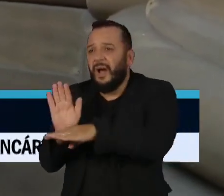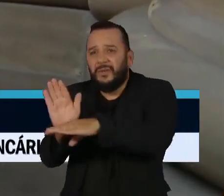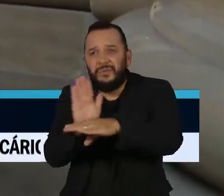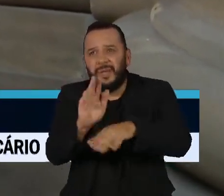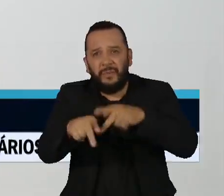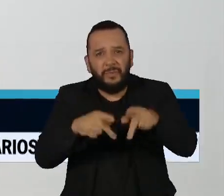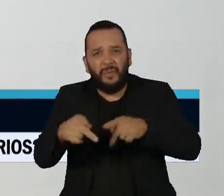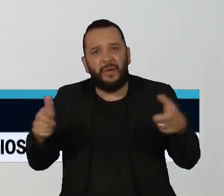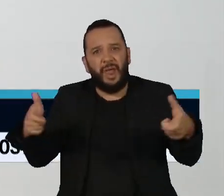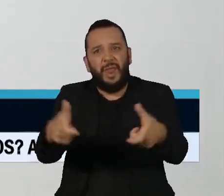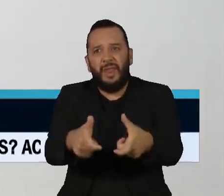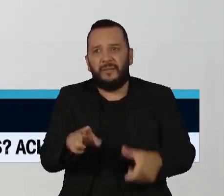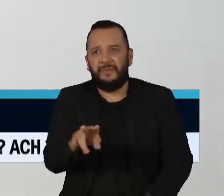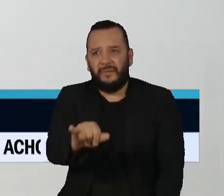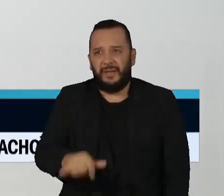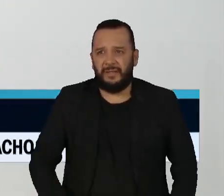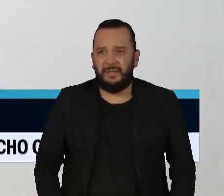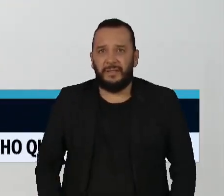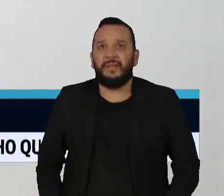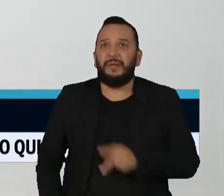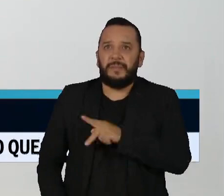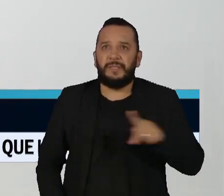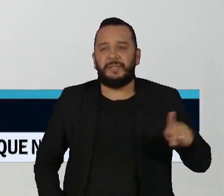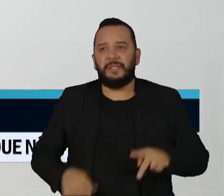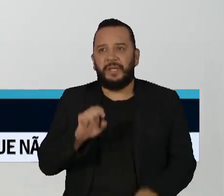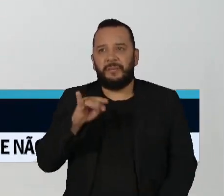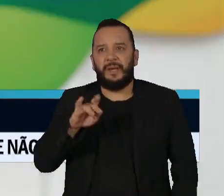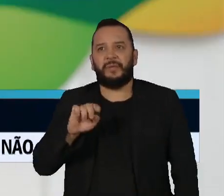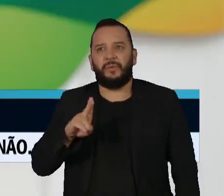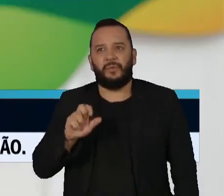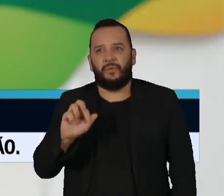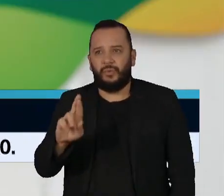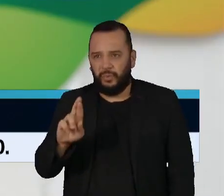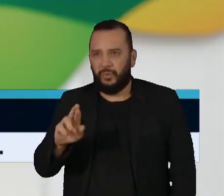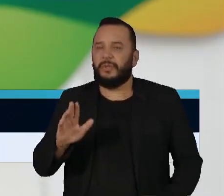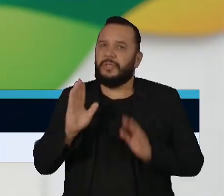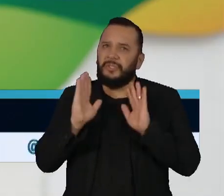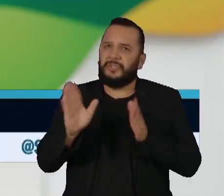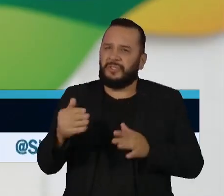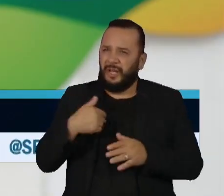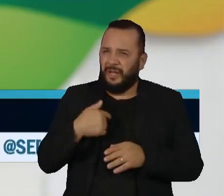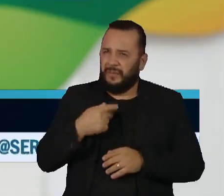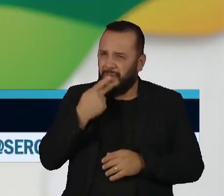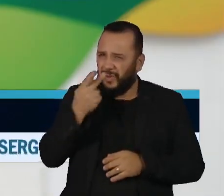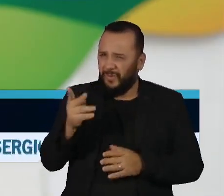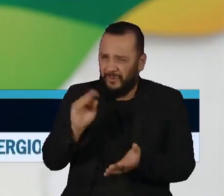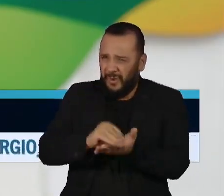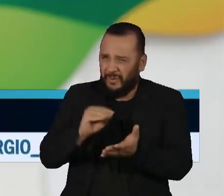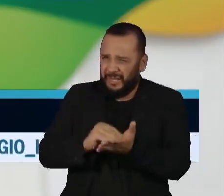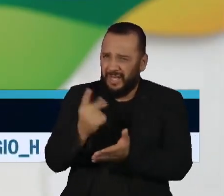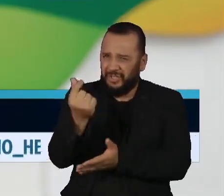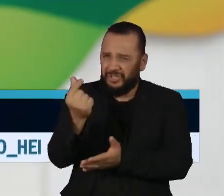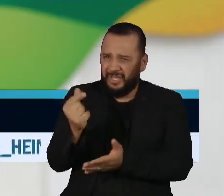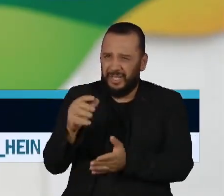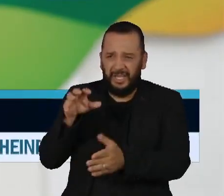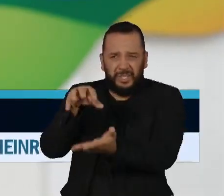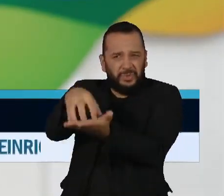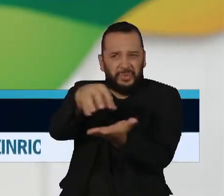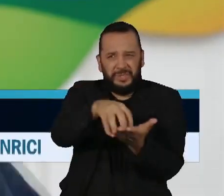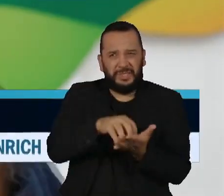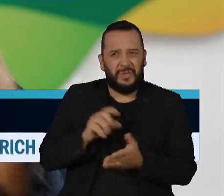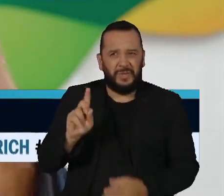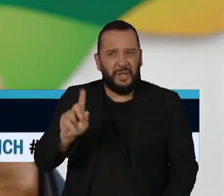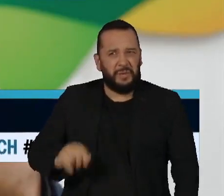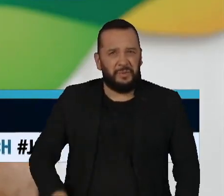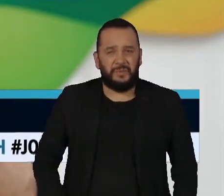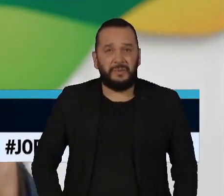nós fazemos. O presidente da Embratur, Marcelo Freixo, rebate a alegação de que vai faltar dinheiro para as entidades. Eles